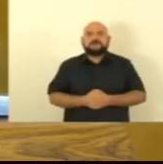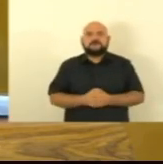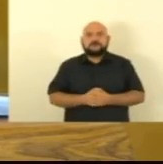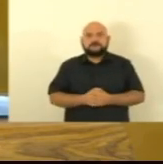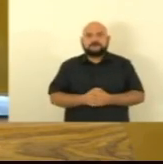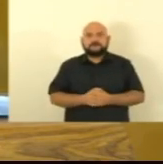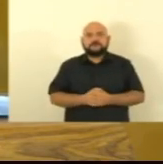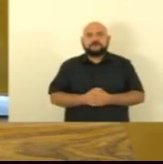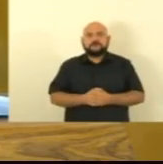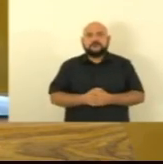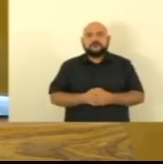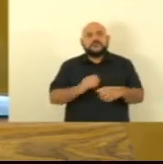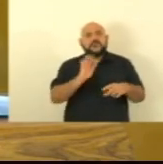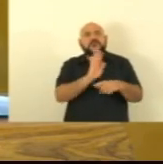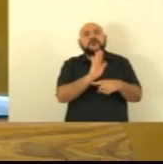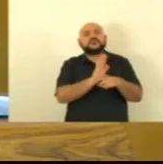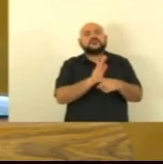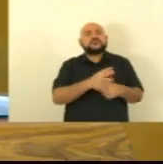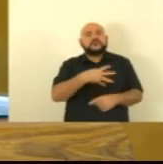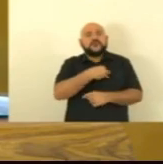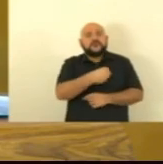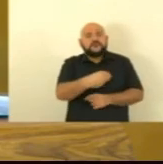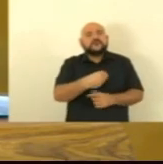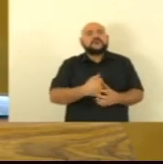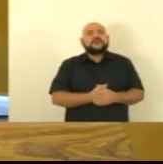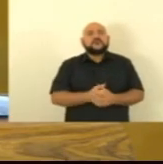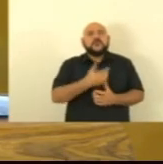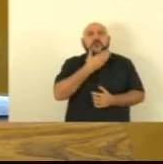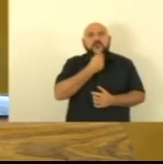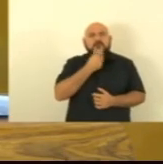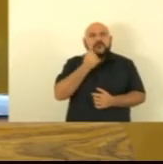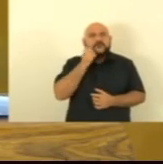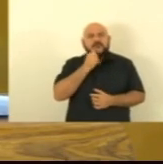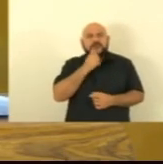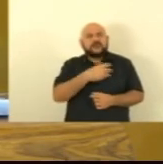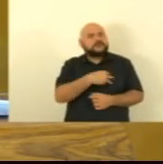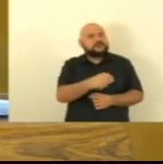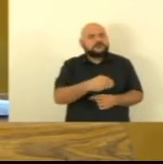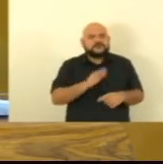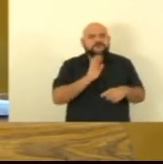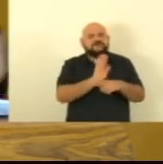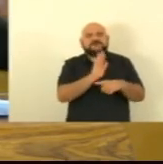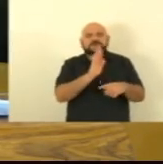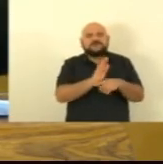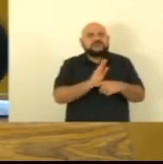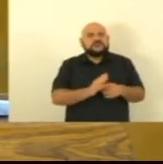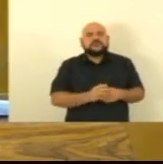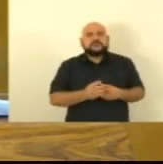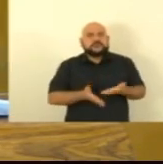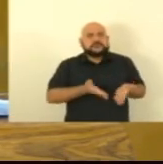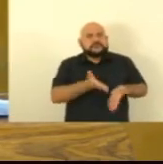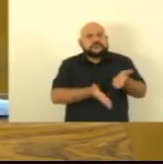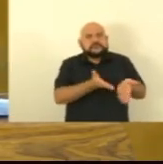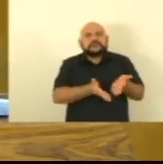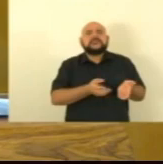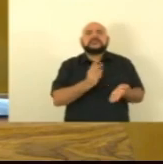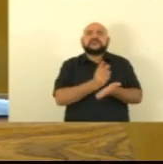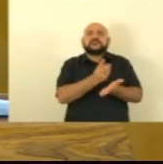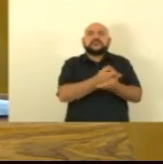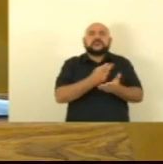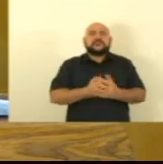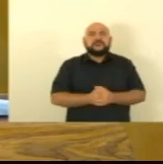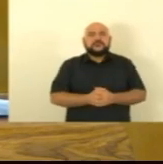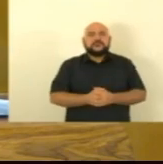por seus filhos, pelo seu filho, pelas suas filhas. E eu aqui,